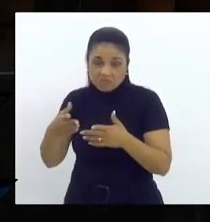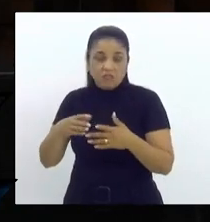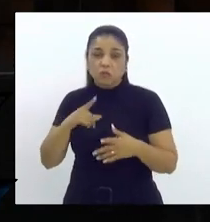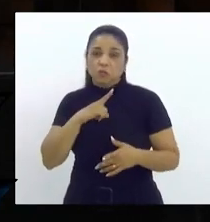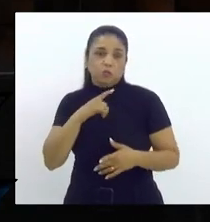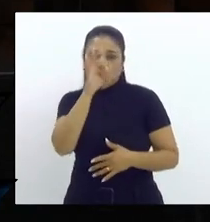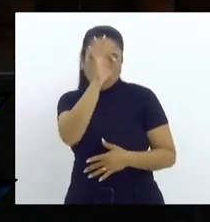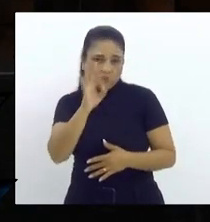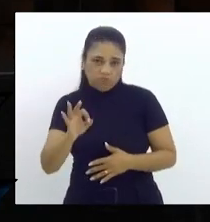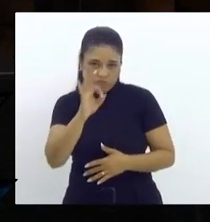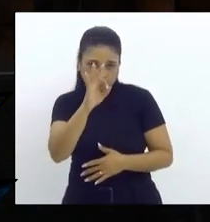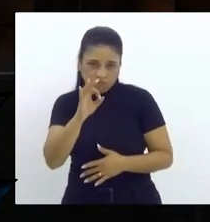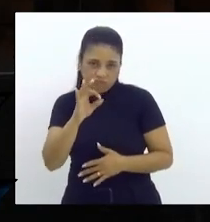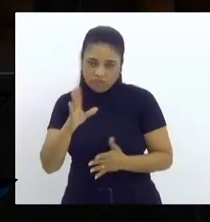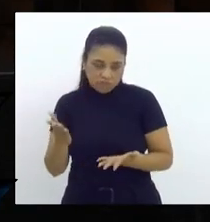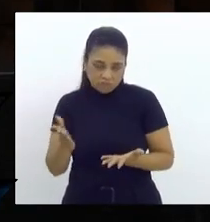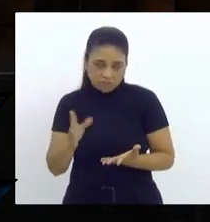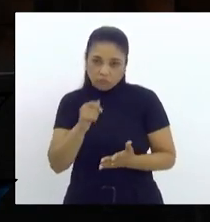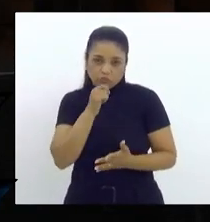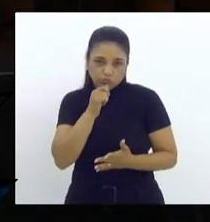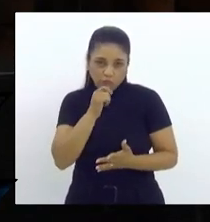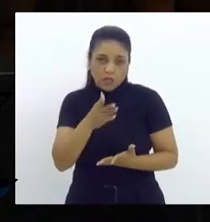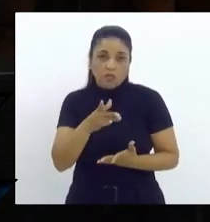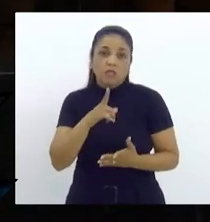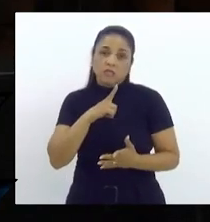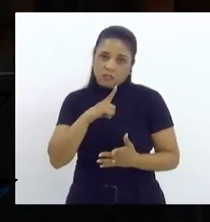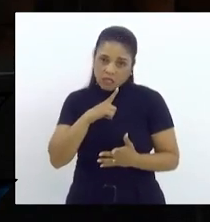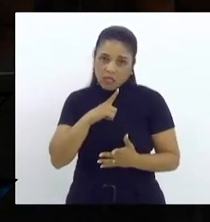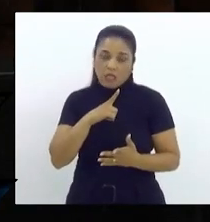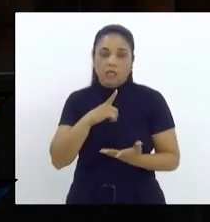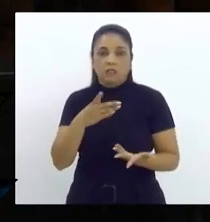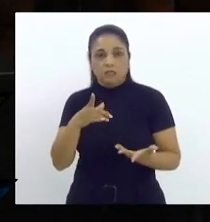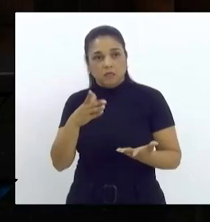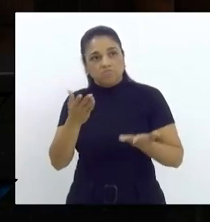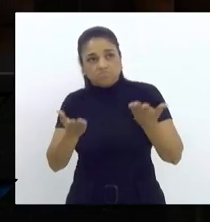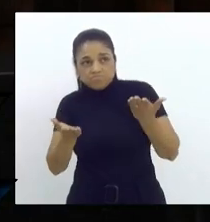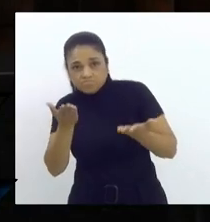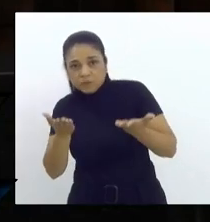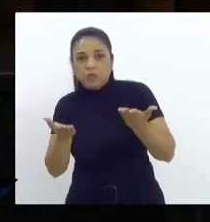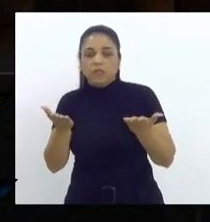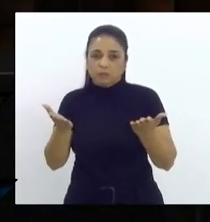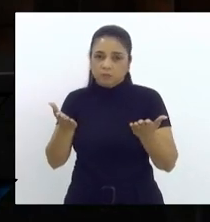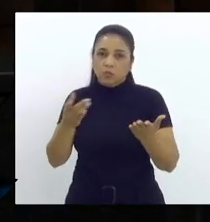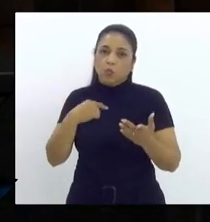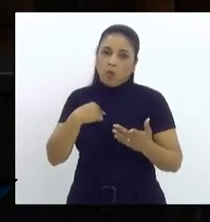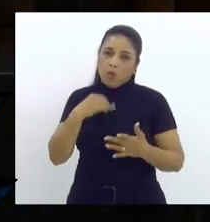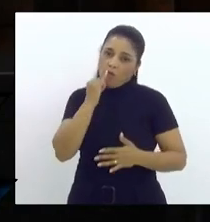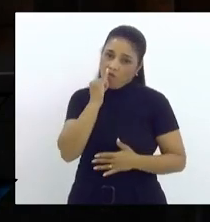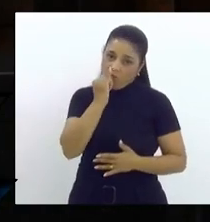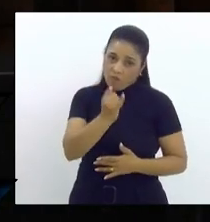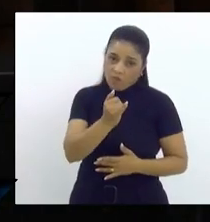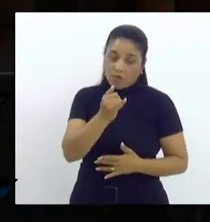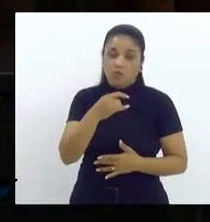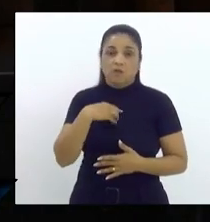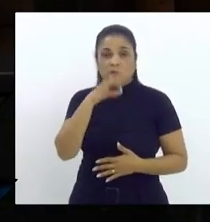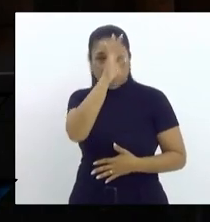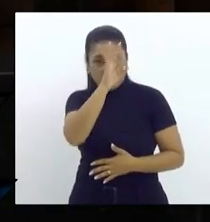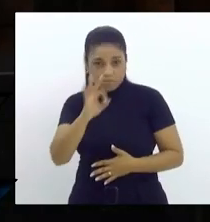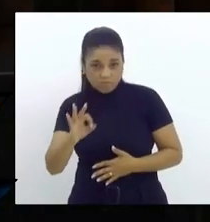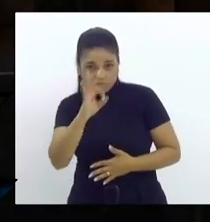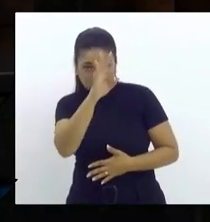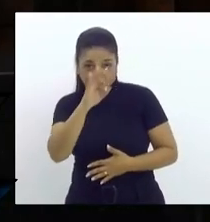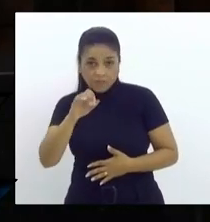máxima definida. Claro que tem que haver uma razoabilidade. Então, eu diria que a alíquota máxima